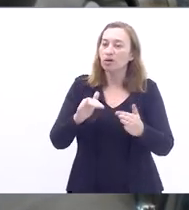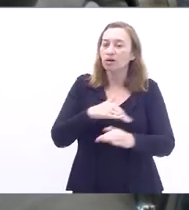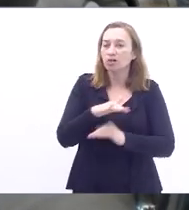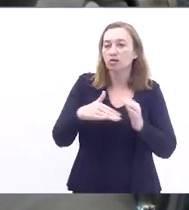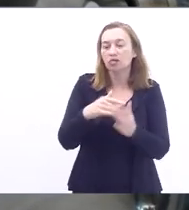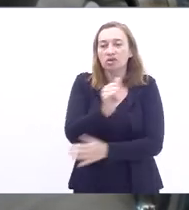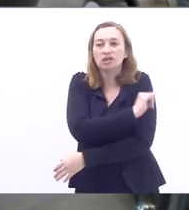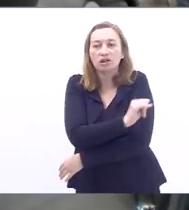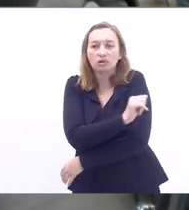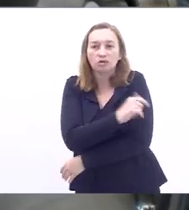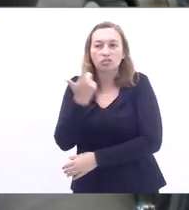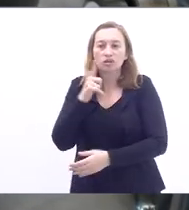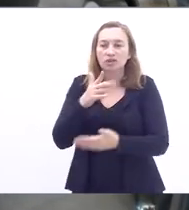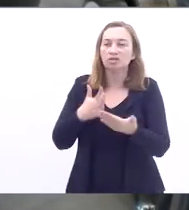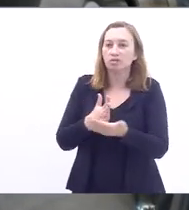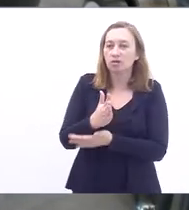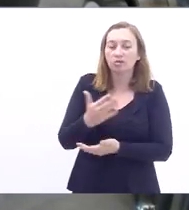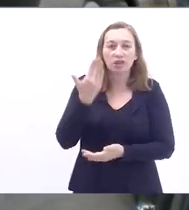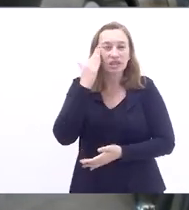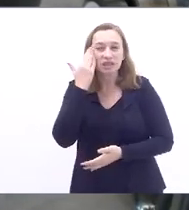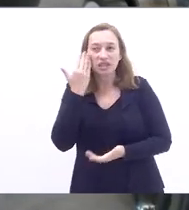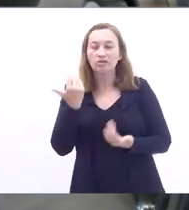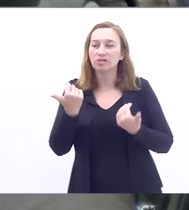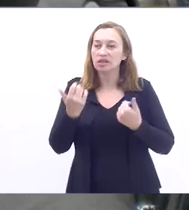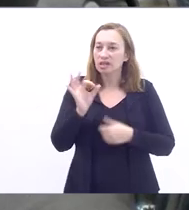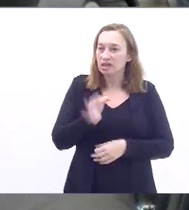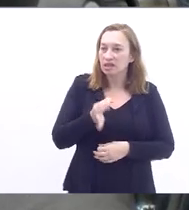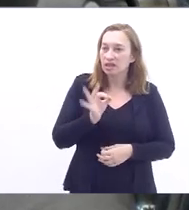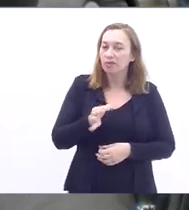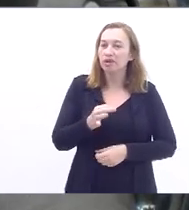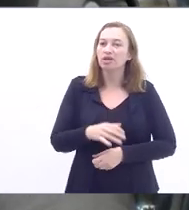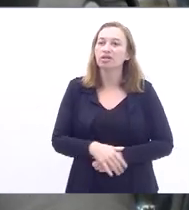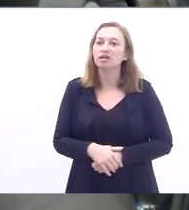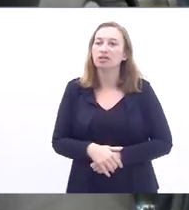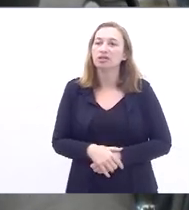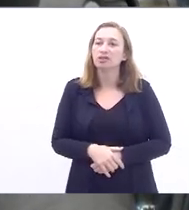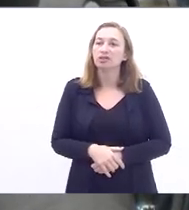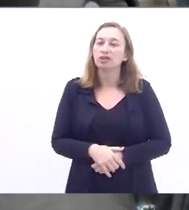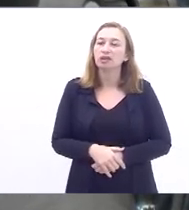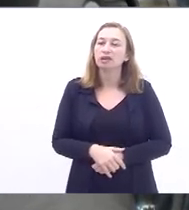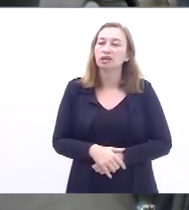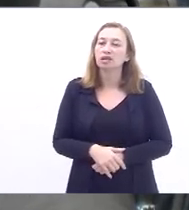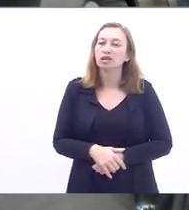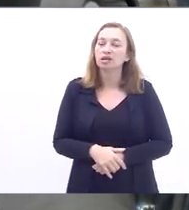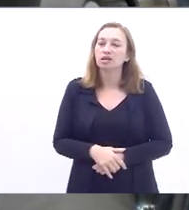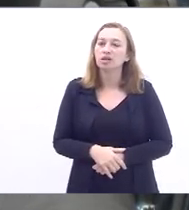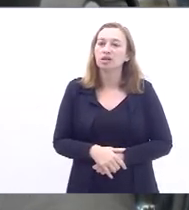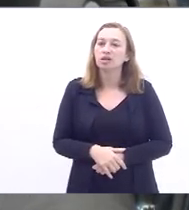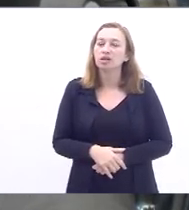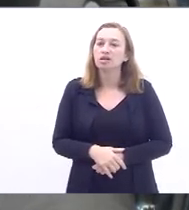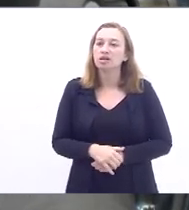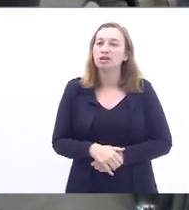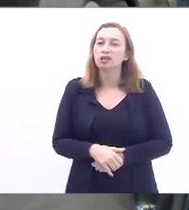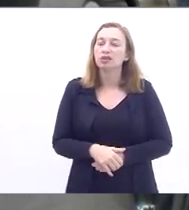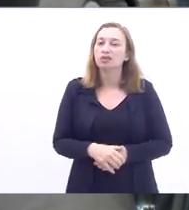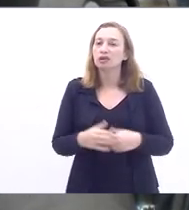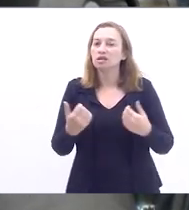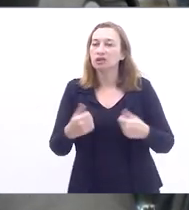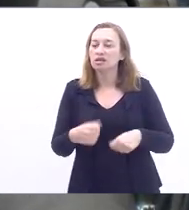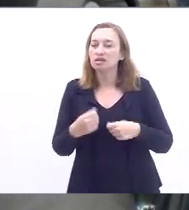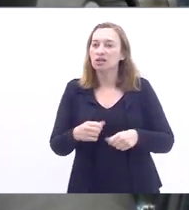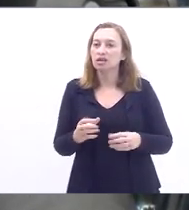servidores entendendo justamente né que a gente é Tenha tenha essa esse pública da Universidade